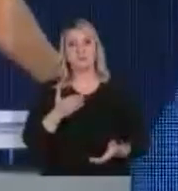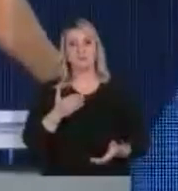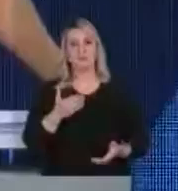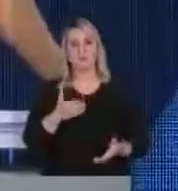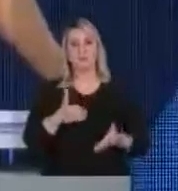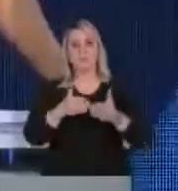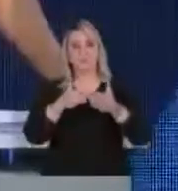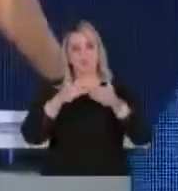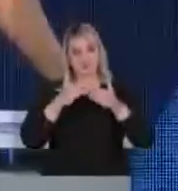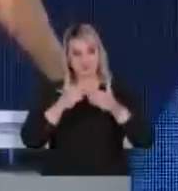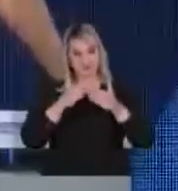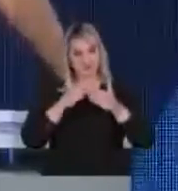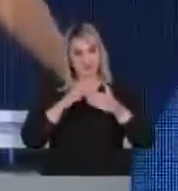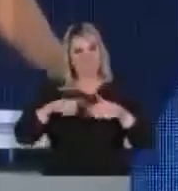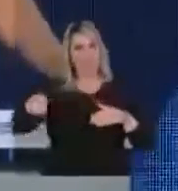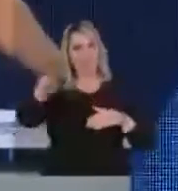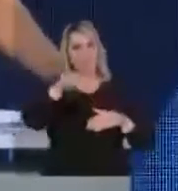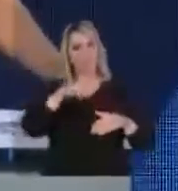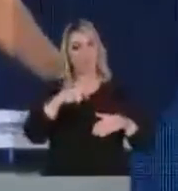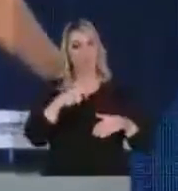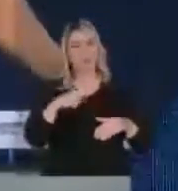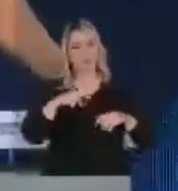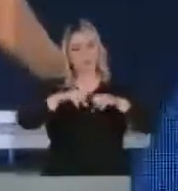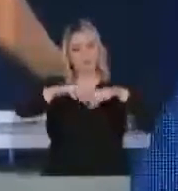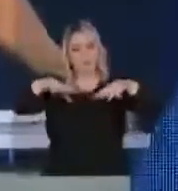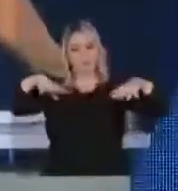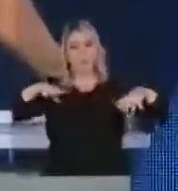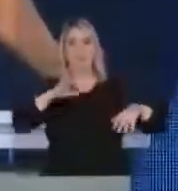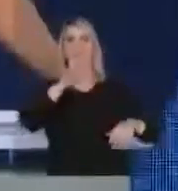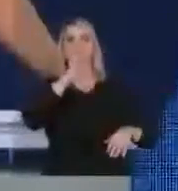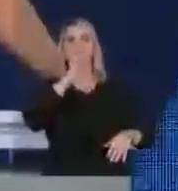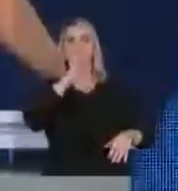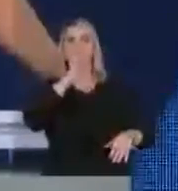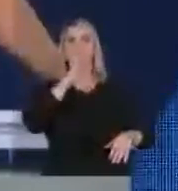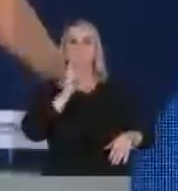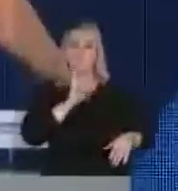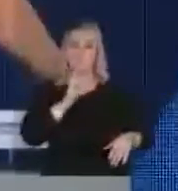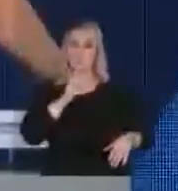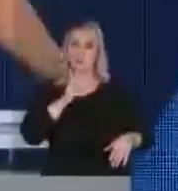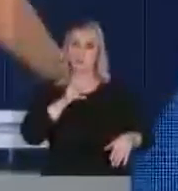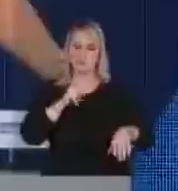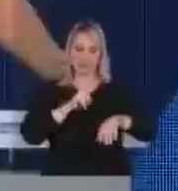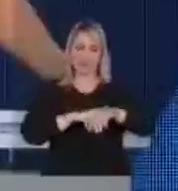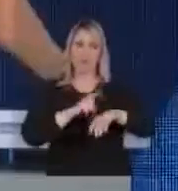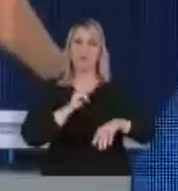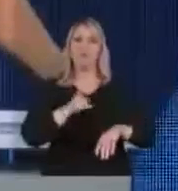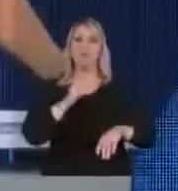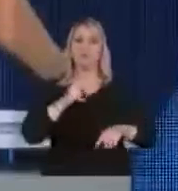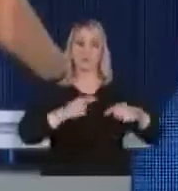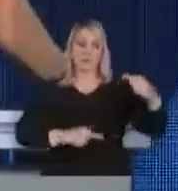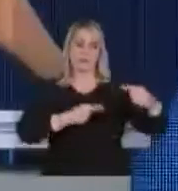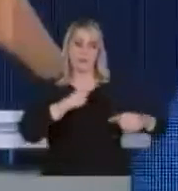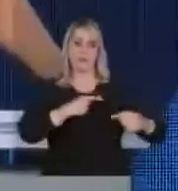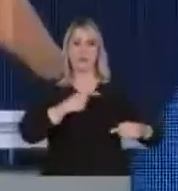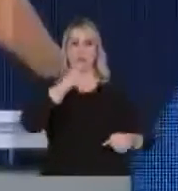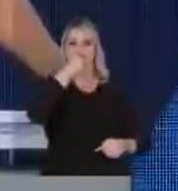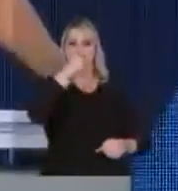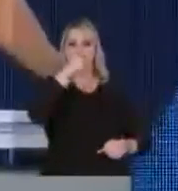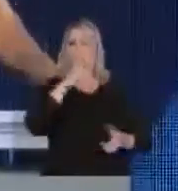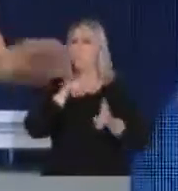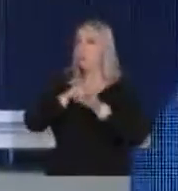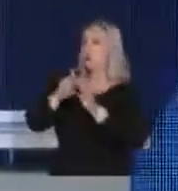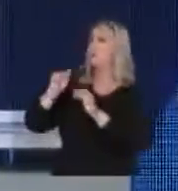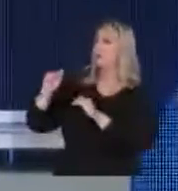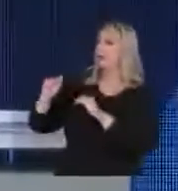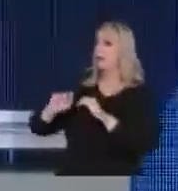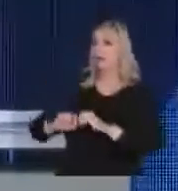a gentileza da platéia não se manifestar para que a gente possa continuar e manter o tempo no debate índio da costa para quem será a sua